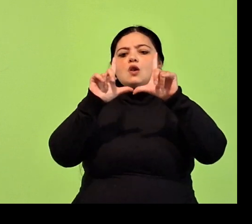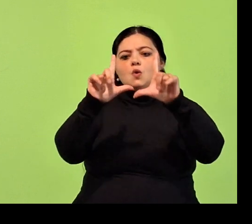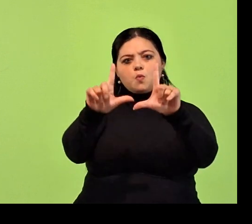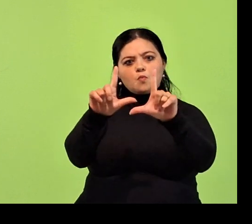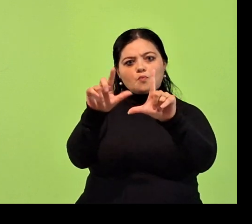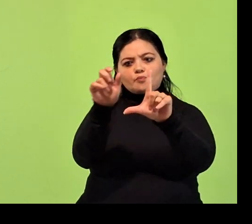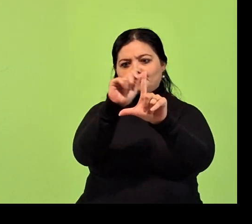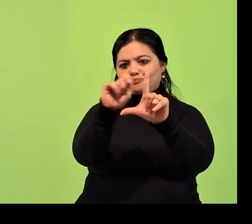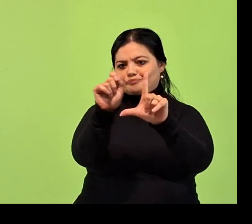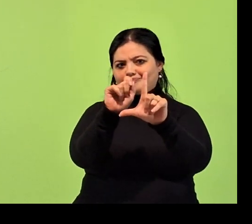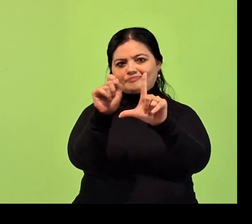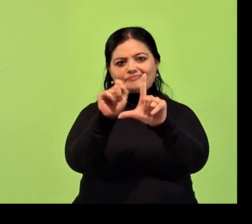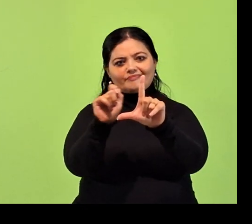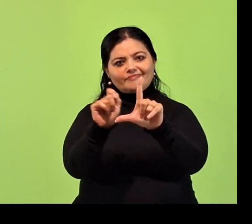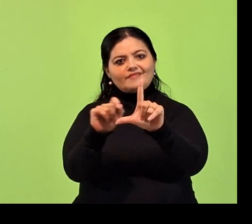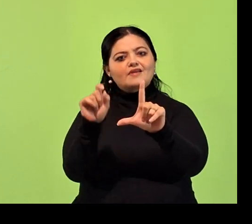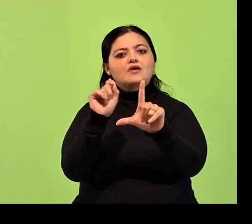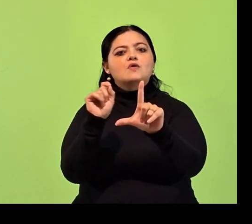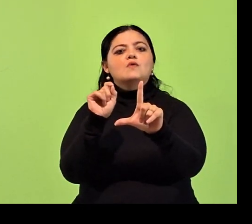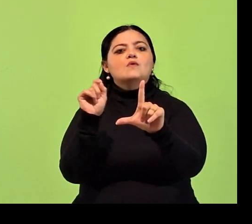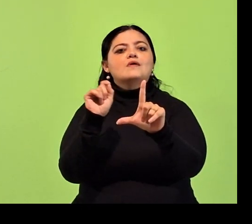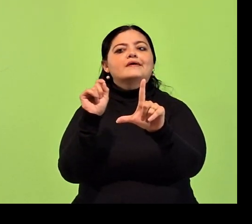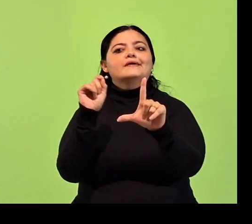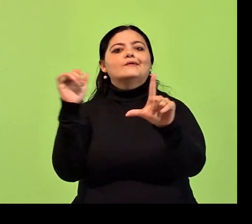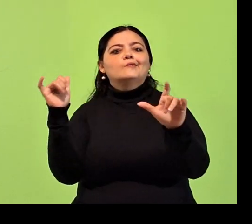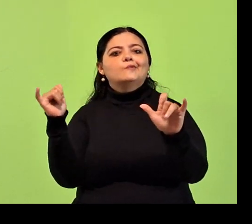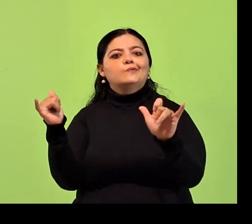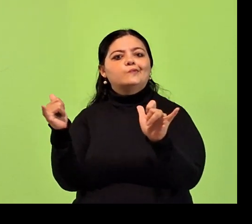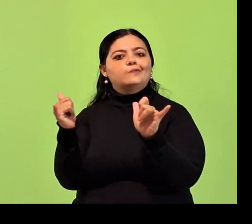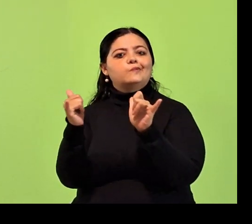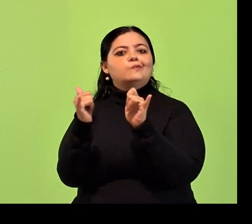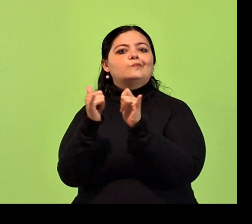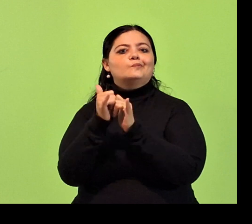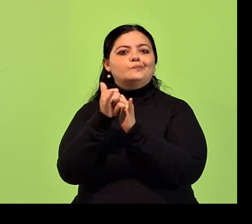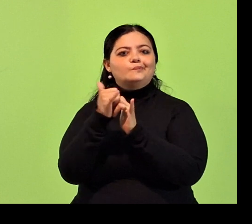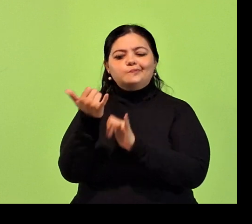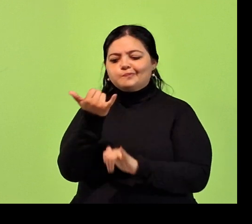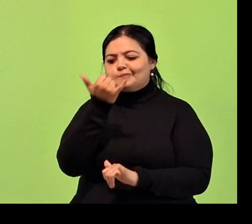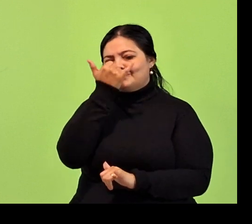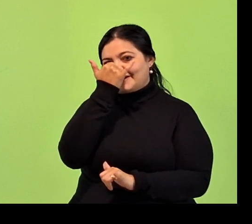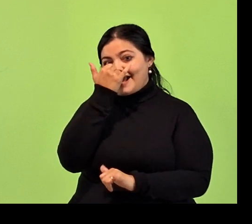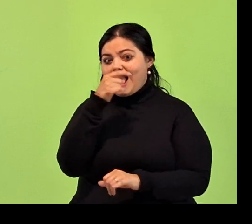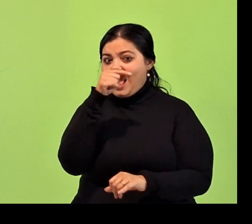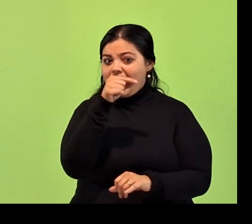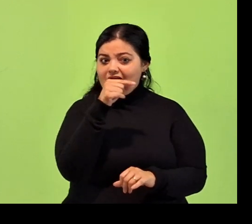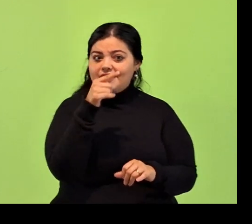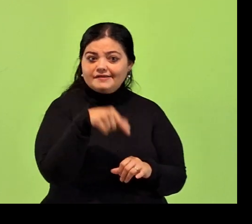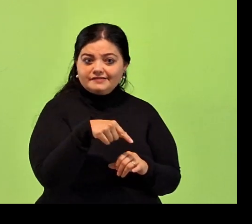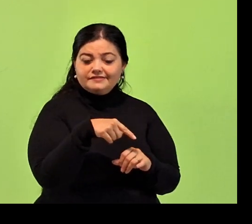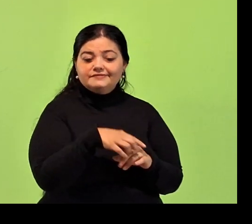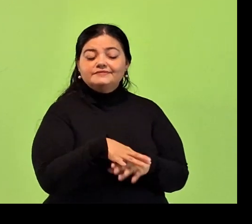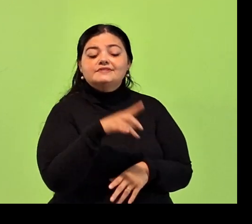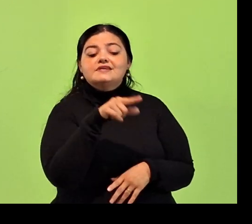centro da matéria, é Tragédia. Esse menino foi vítima de um crime satânico.